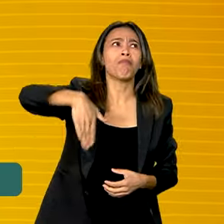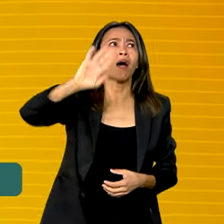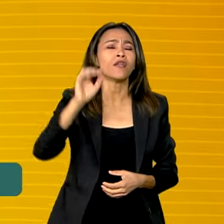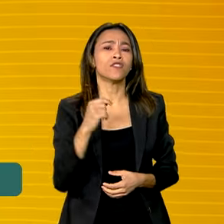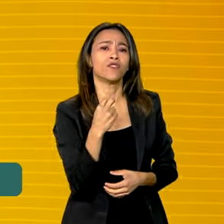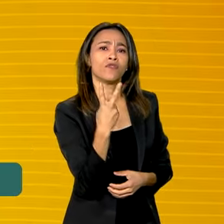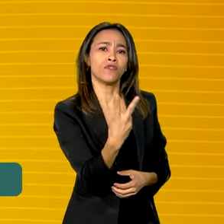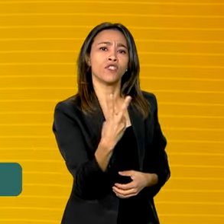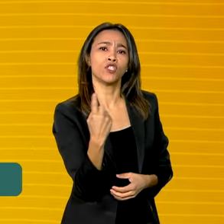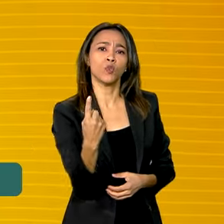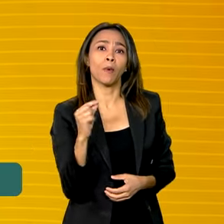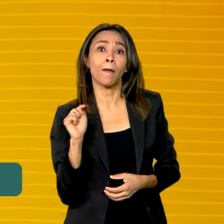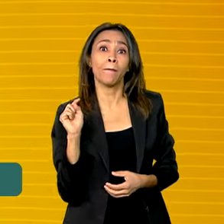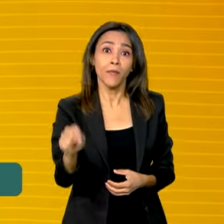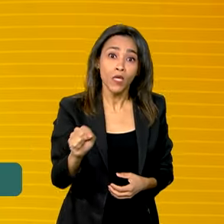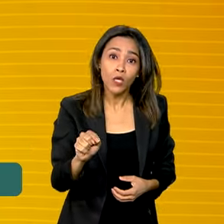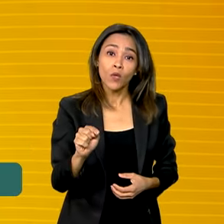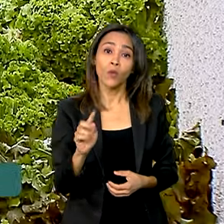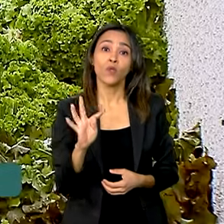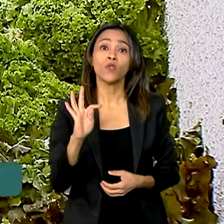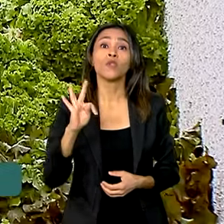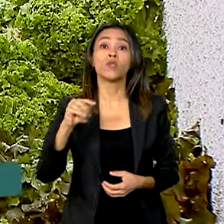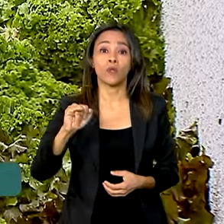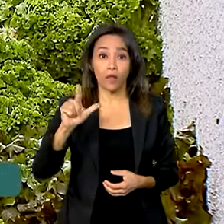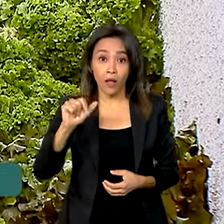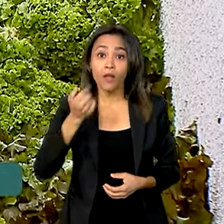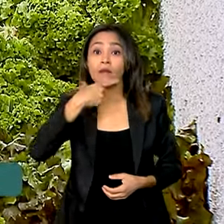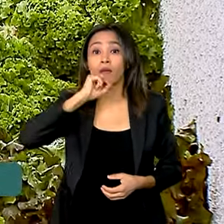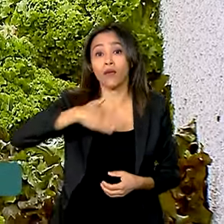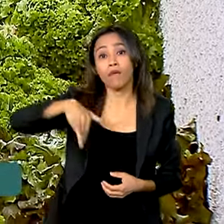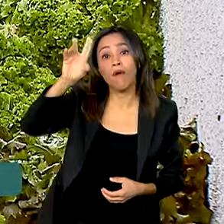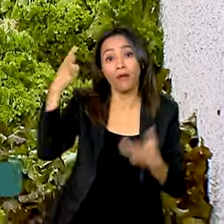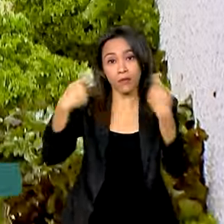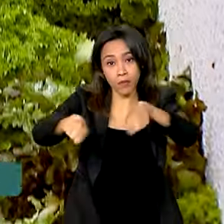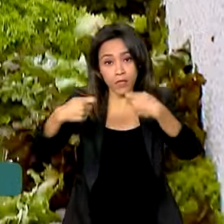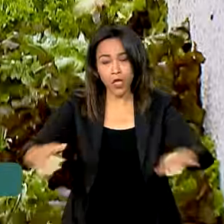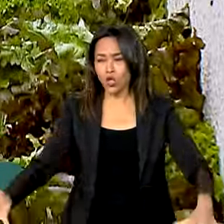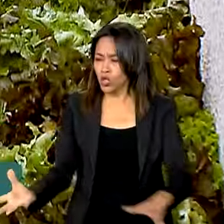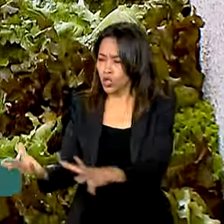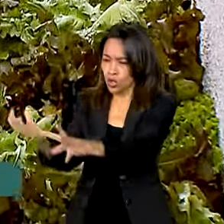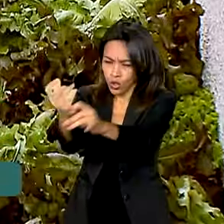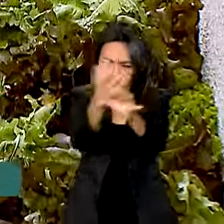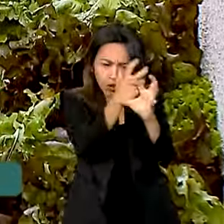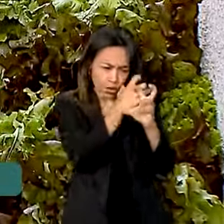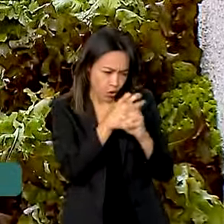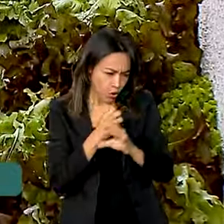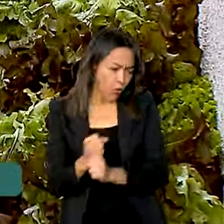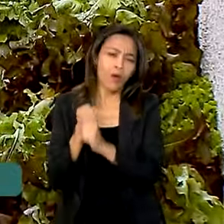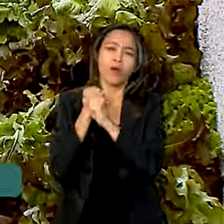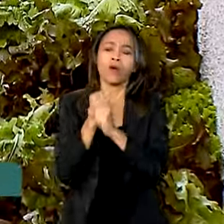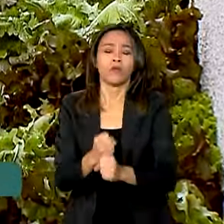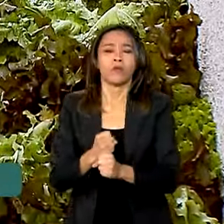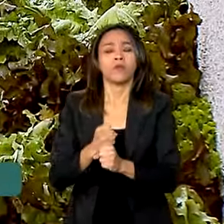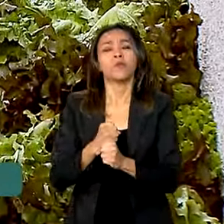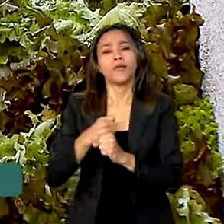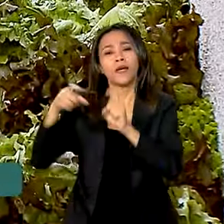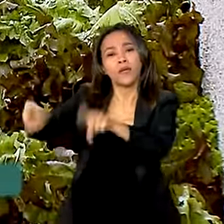de alimentos entregues para quem mais precisa. Do total de agricultores familiares que participam do